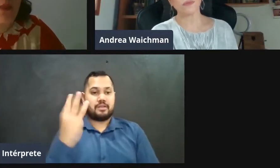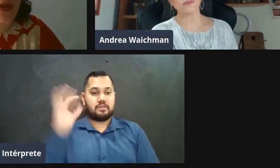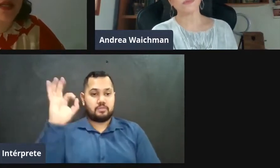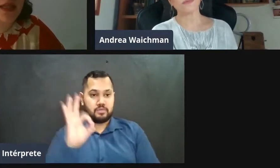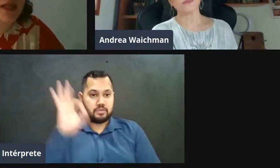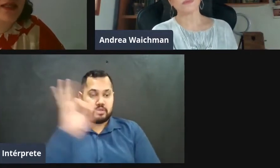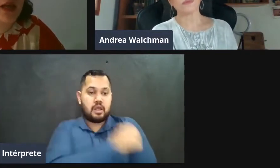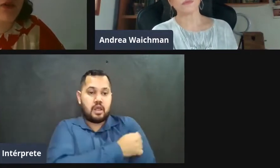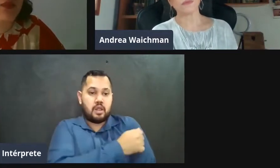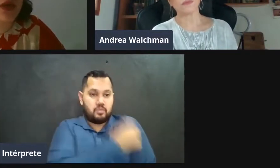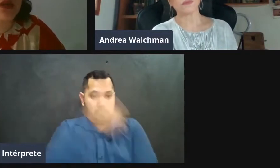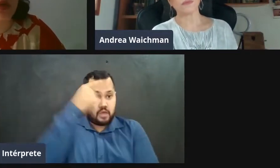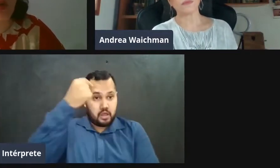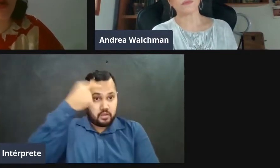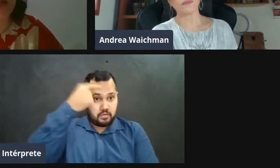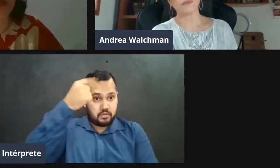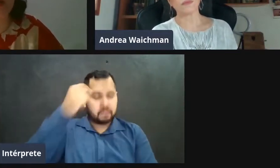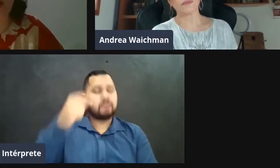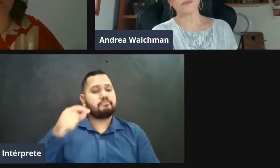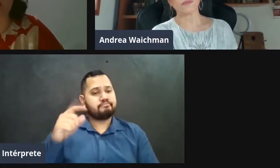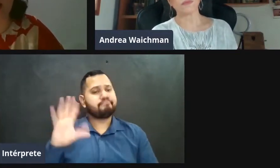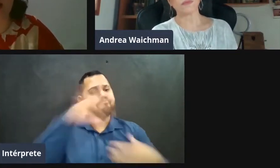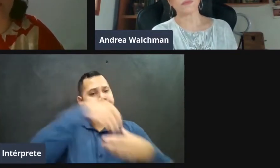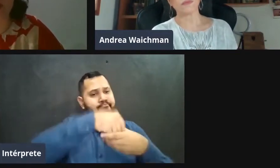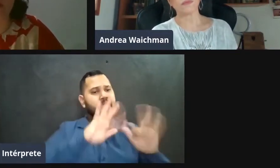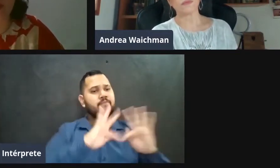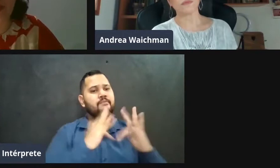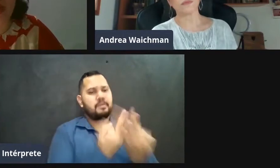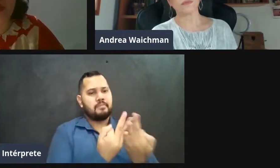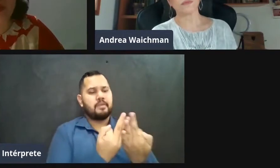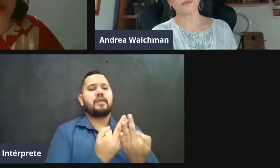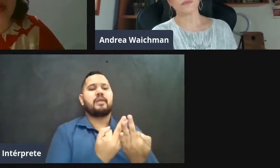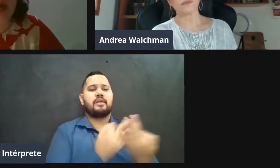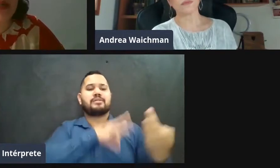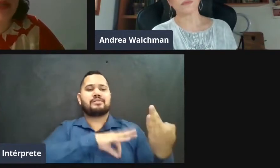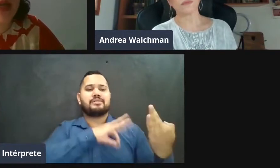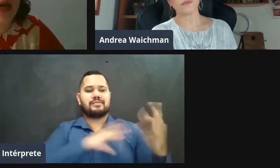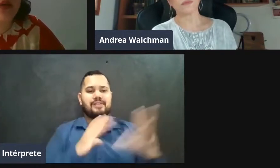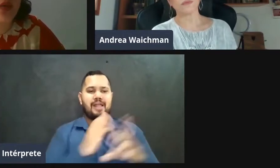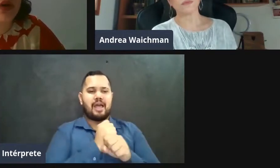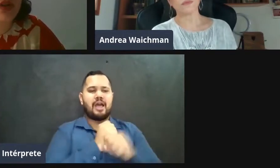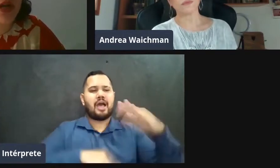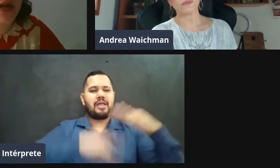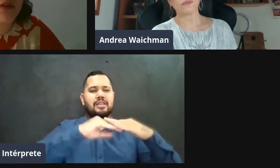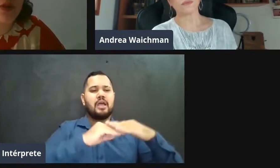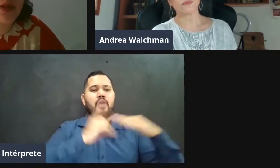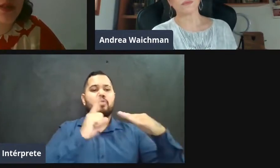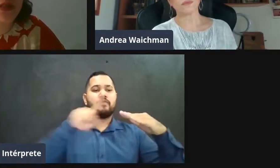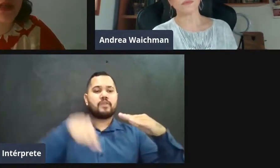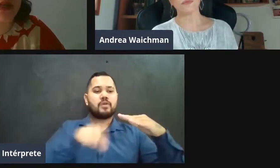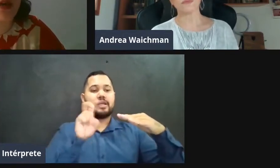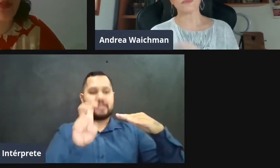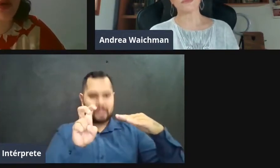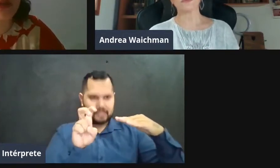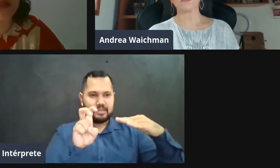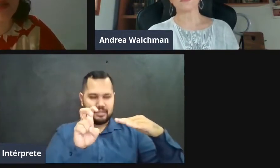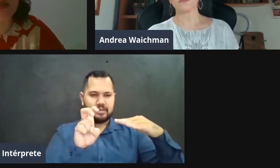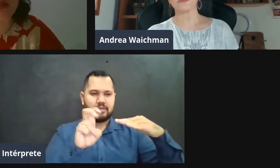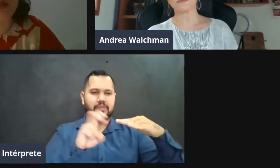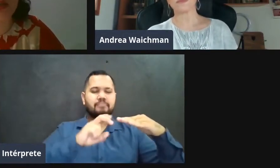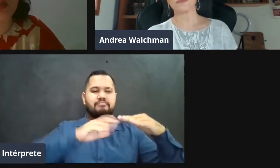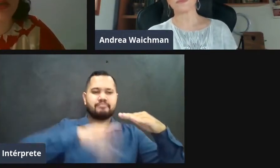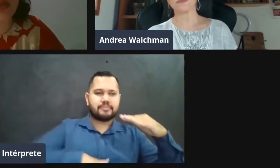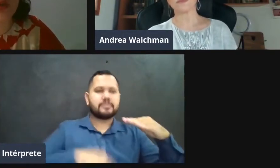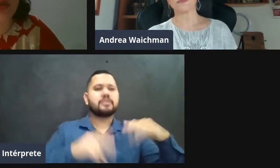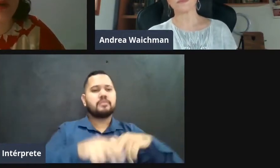graduação pertencem a famílias com renda de até um salário mínimo e meio. Esse dado mostra a relevância, né, e a importância